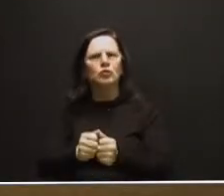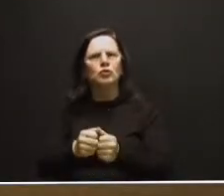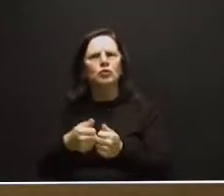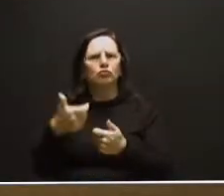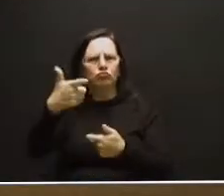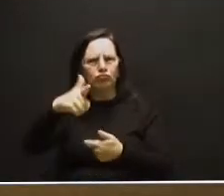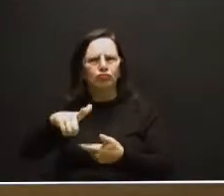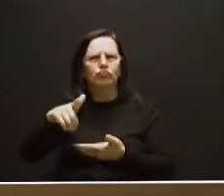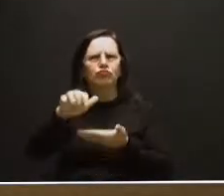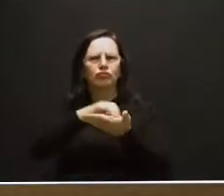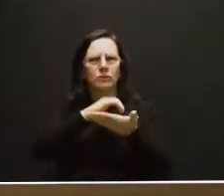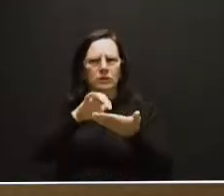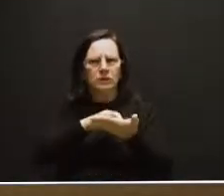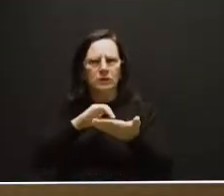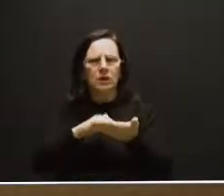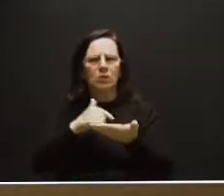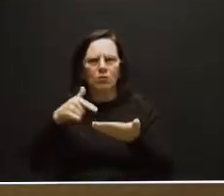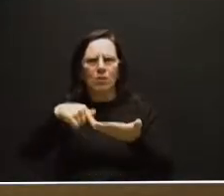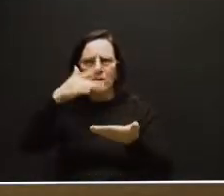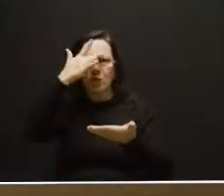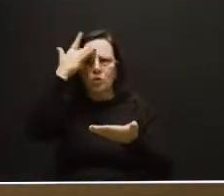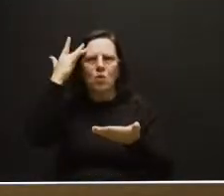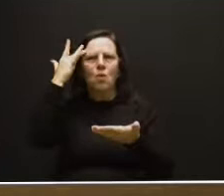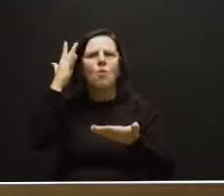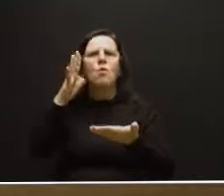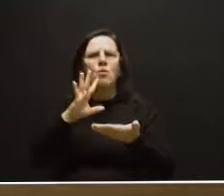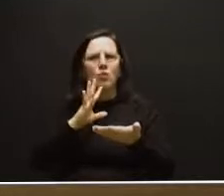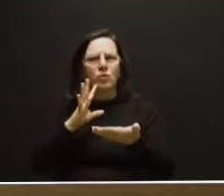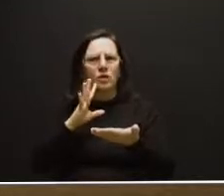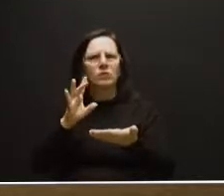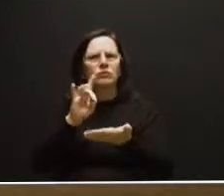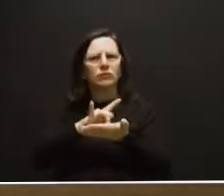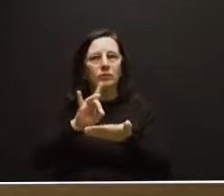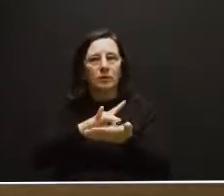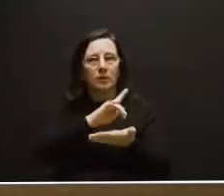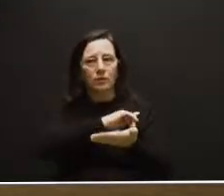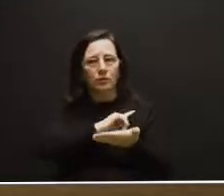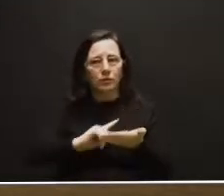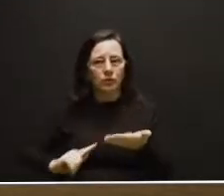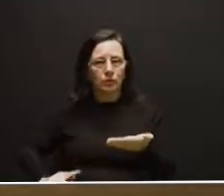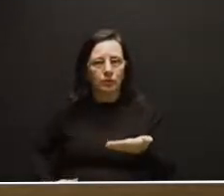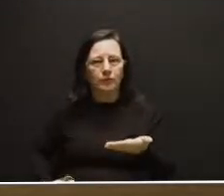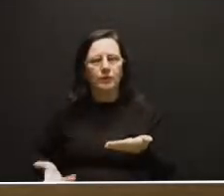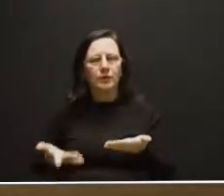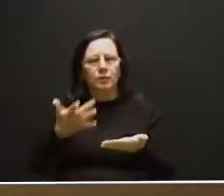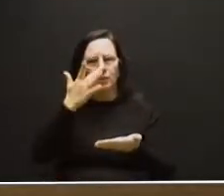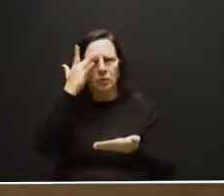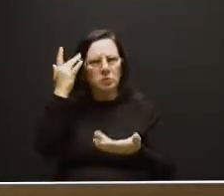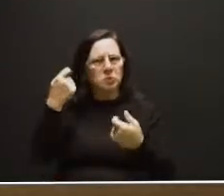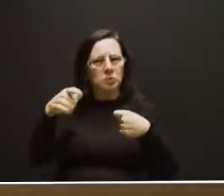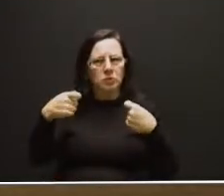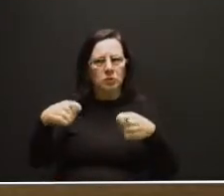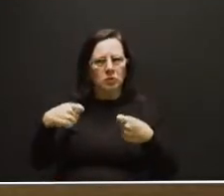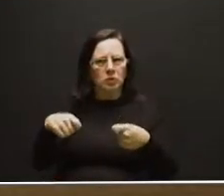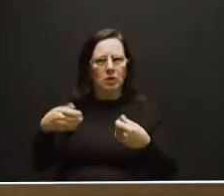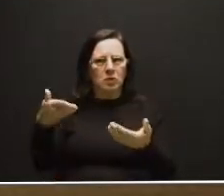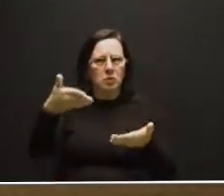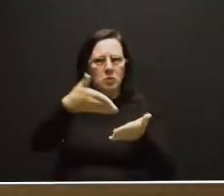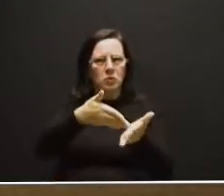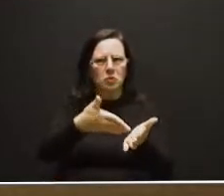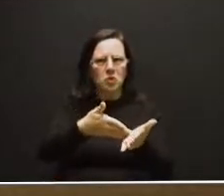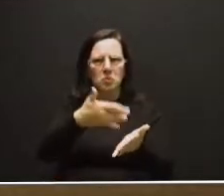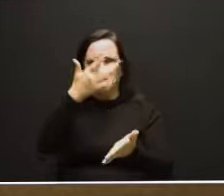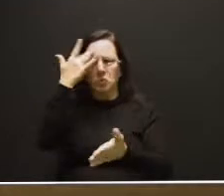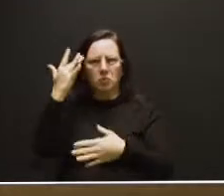vamos trazer um coach uma pessoa que conheça de gestão vamos buscar na iniciativa privada uma pessoa não tenha necessidade de trazer nenhum